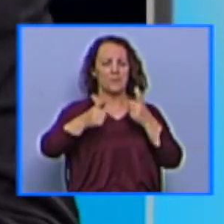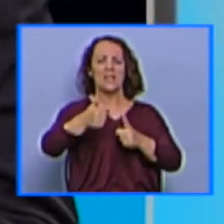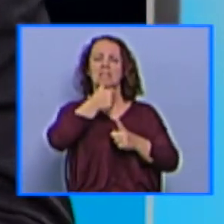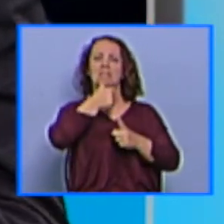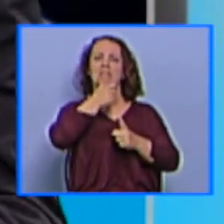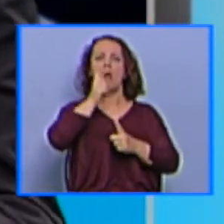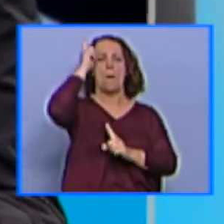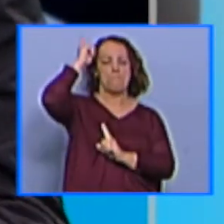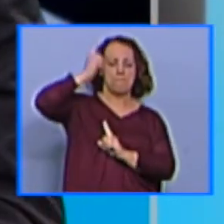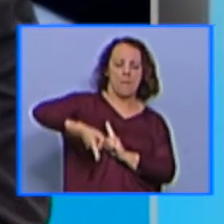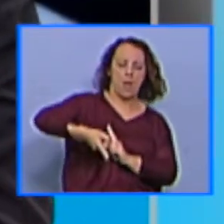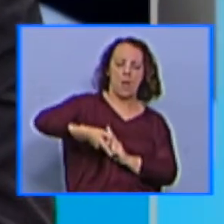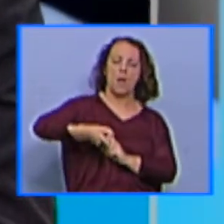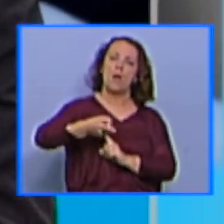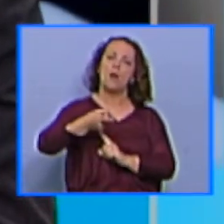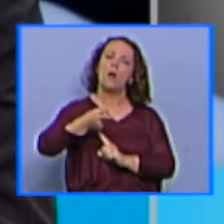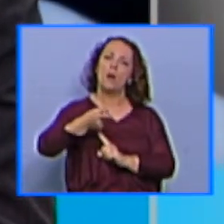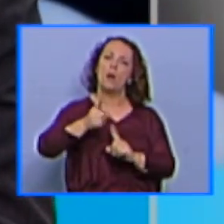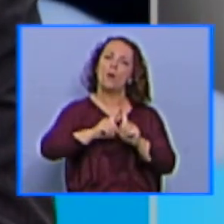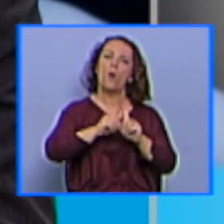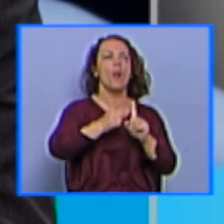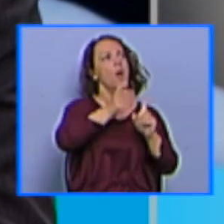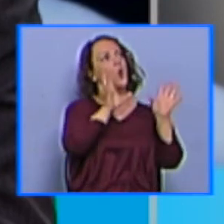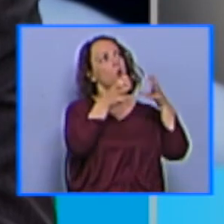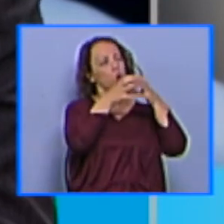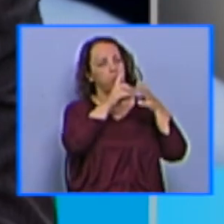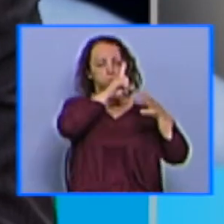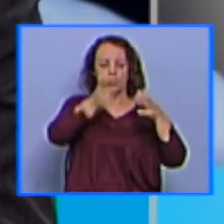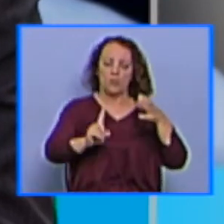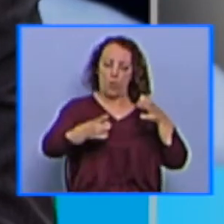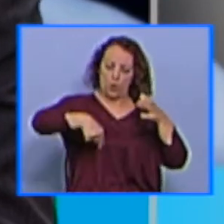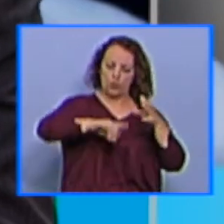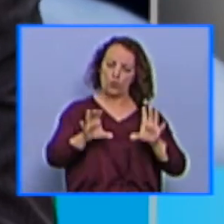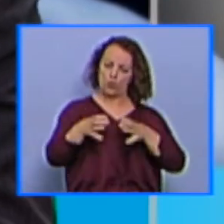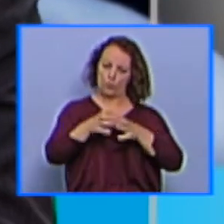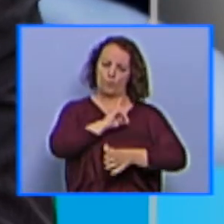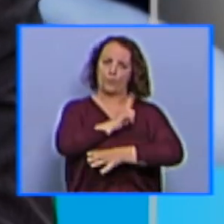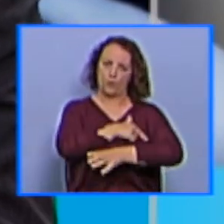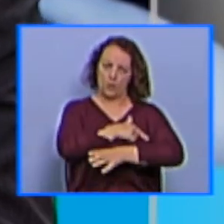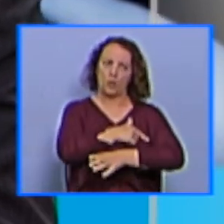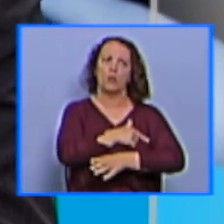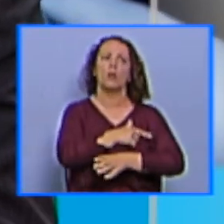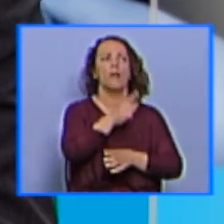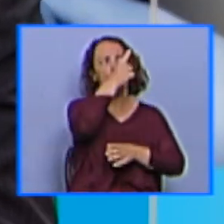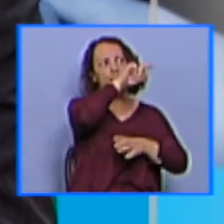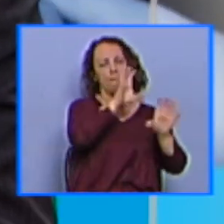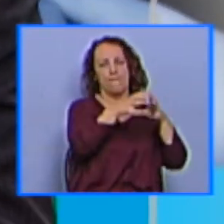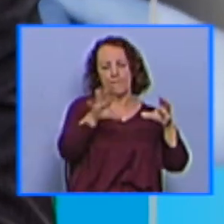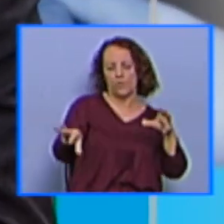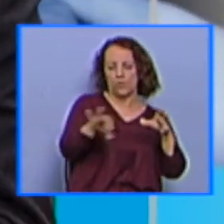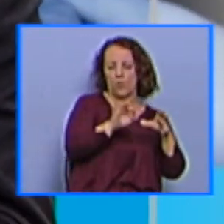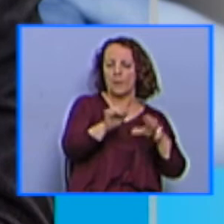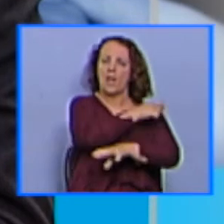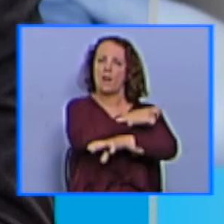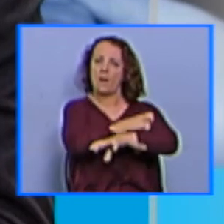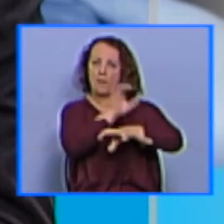baixo, no sentido de ser tomada por um grupo. O grupo em si mesmo é legítimo, é eleito pela Conferência Episcopal para representar a